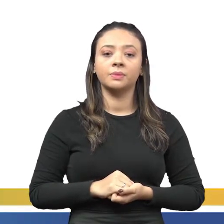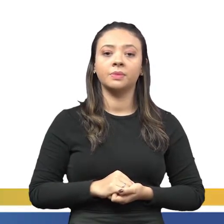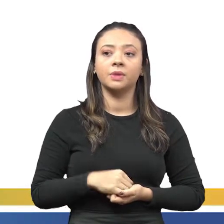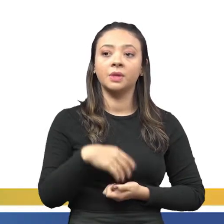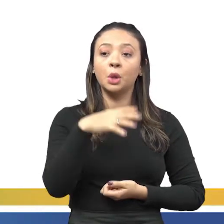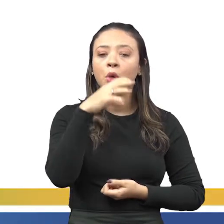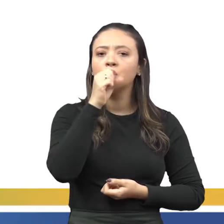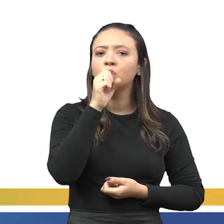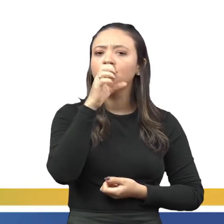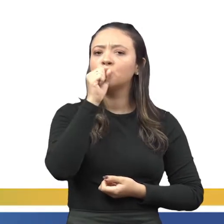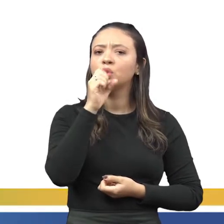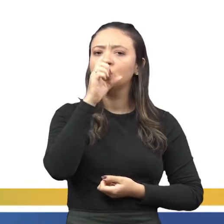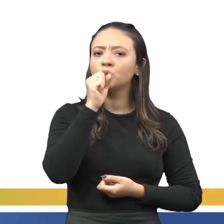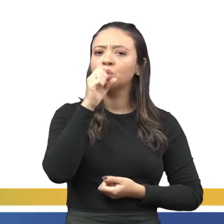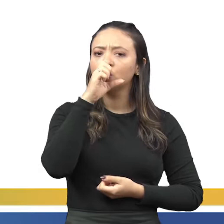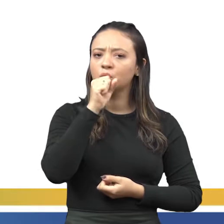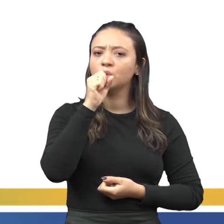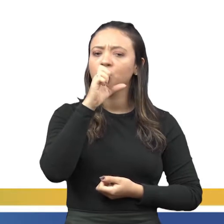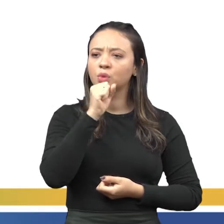Orange,